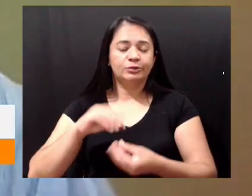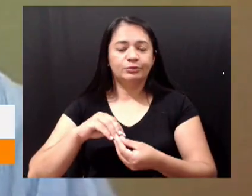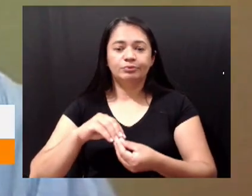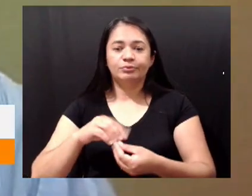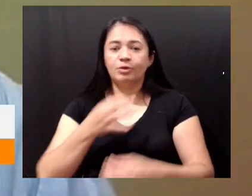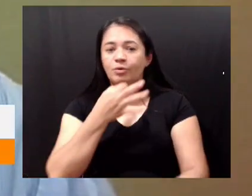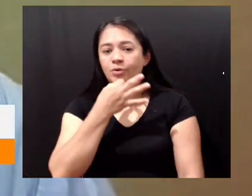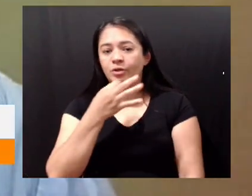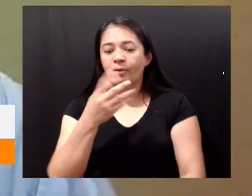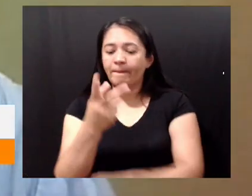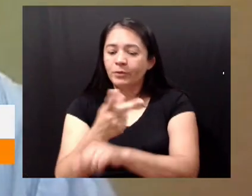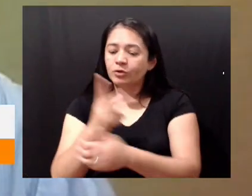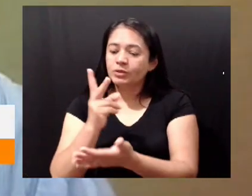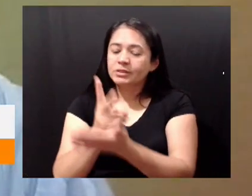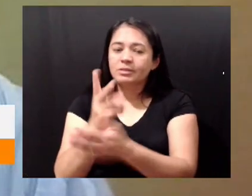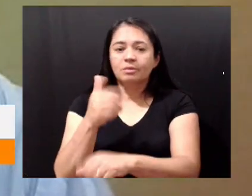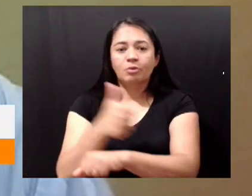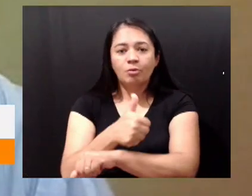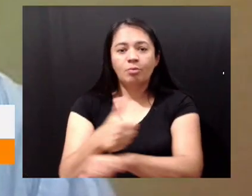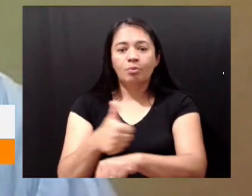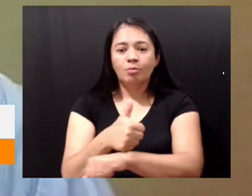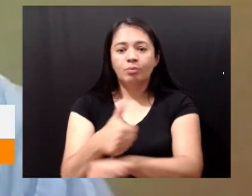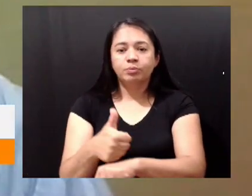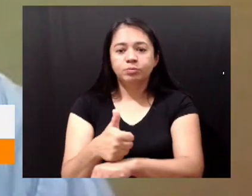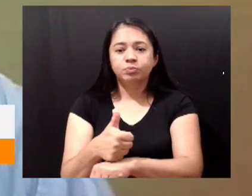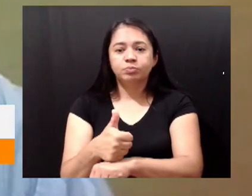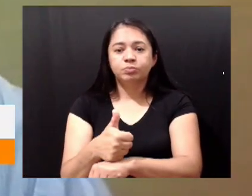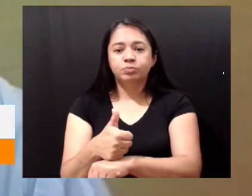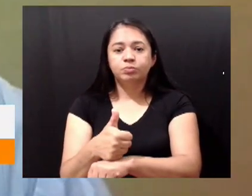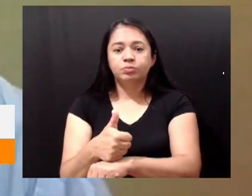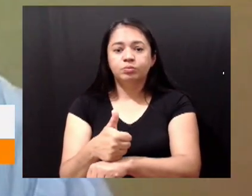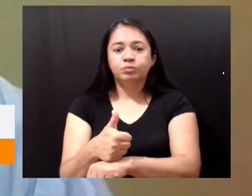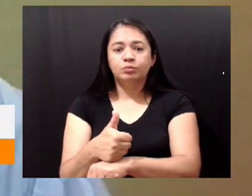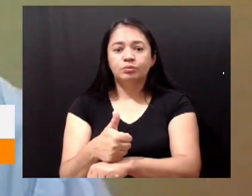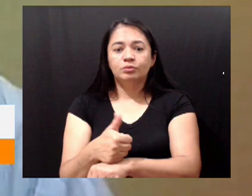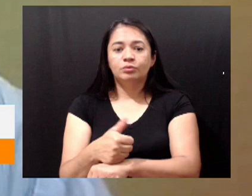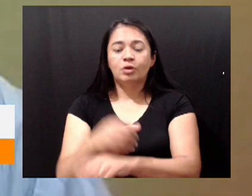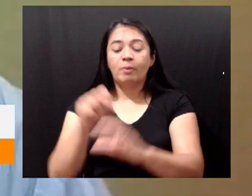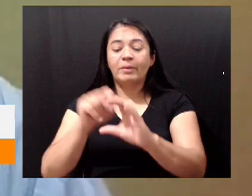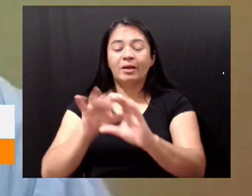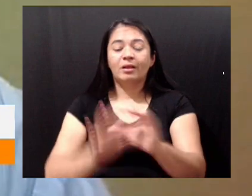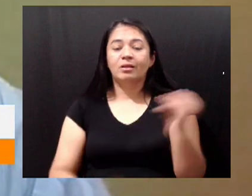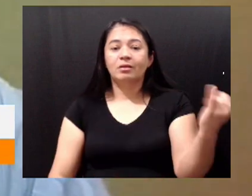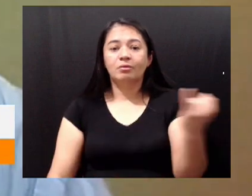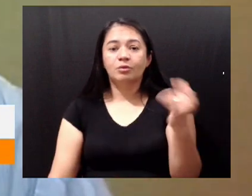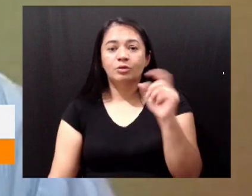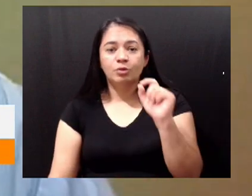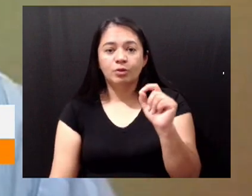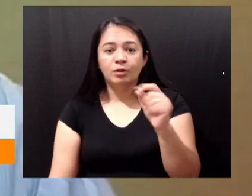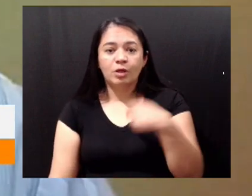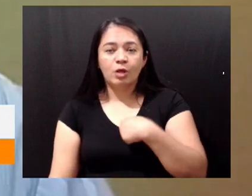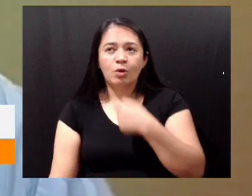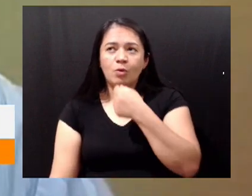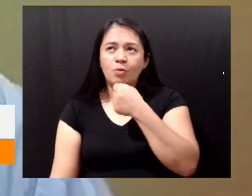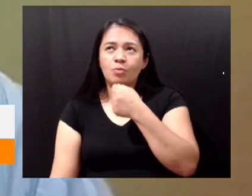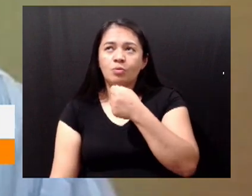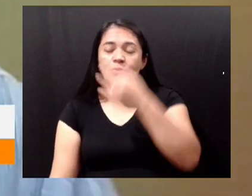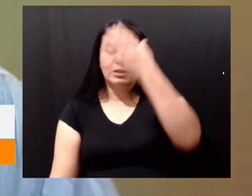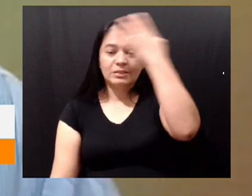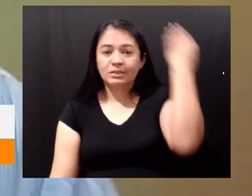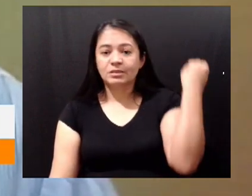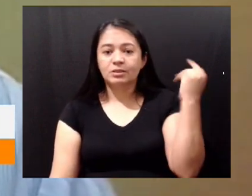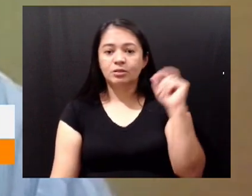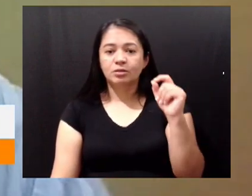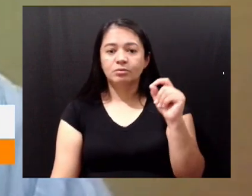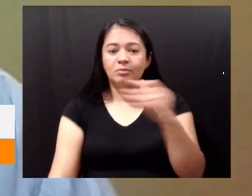sempre um profissional. E um aspecto importante que eu acho que eu talvez esqueci de falar, Uhum. a educação em